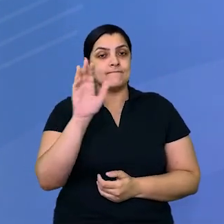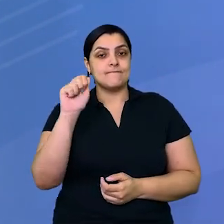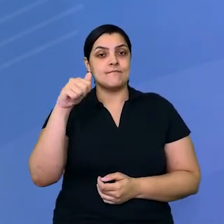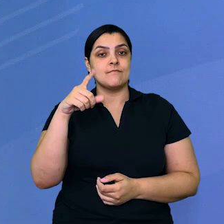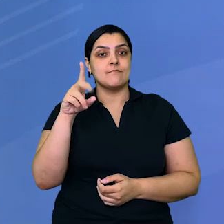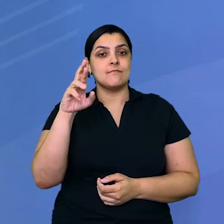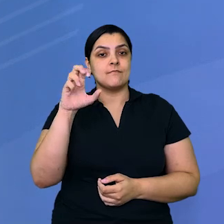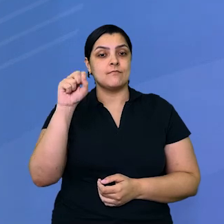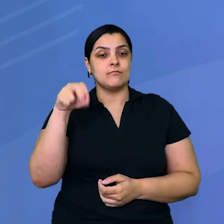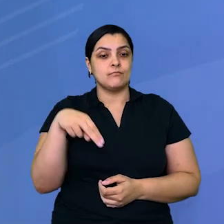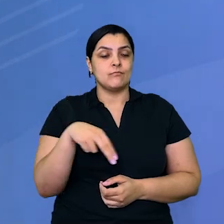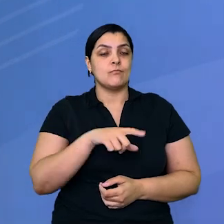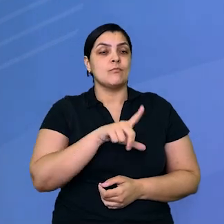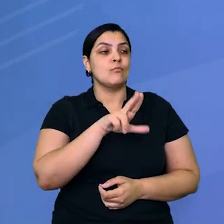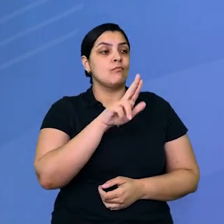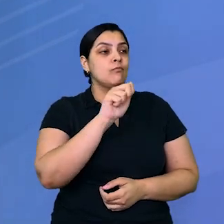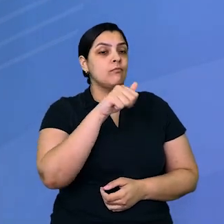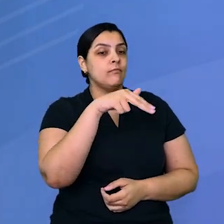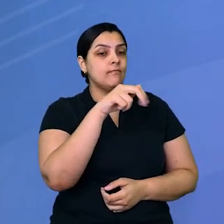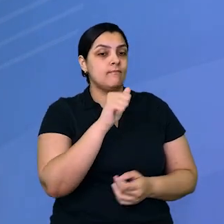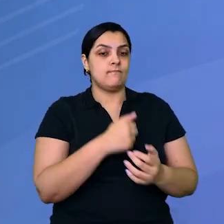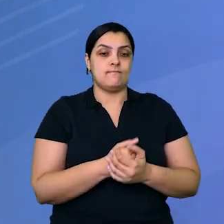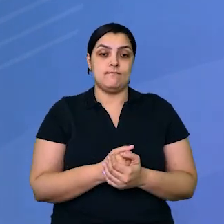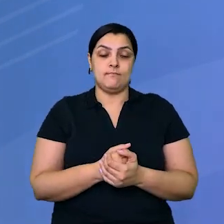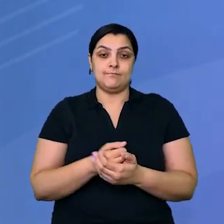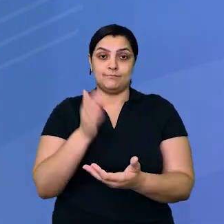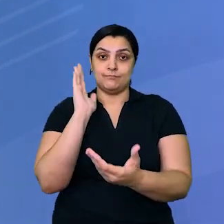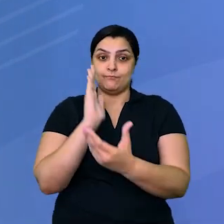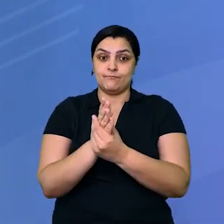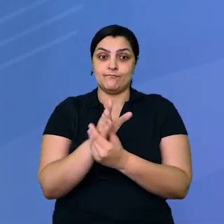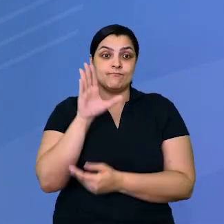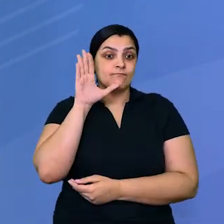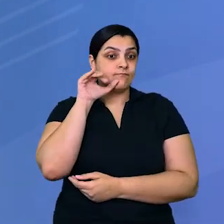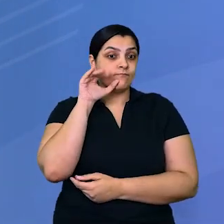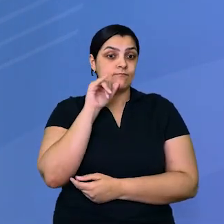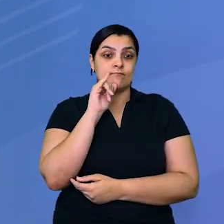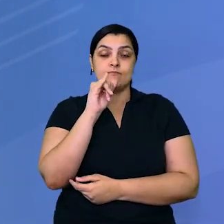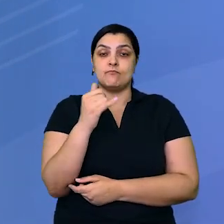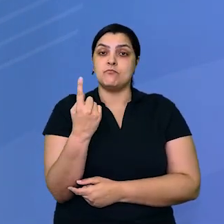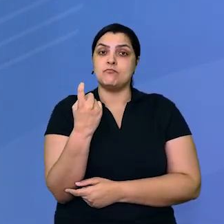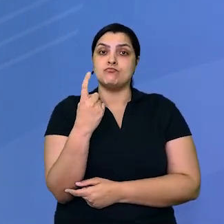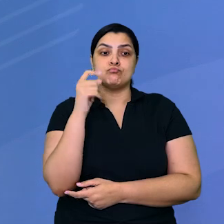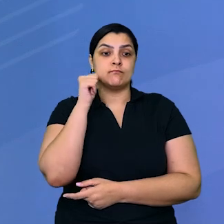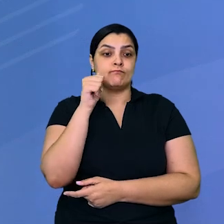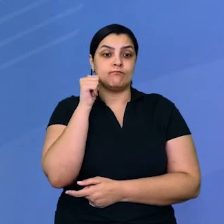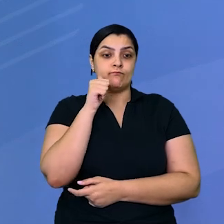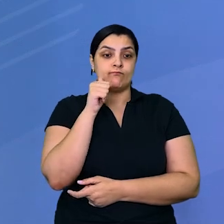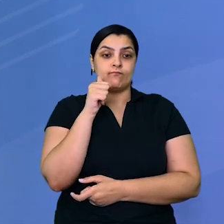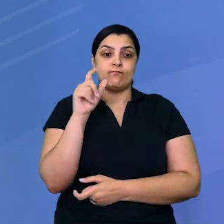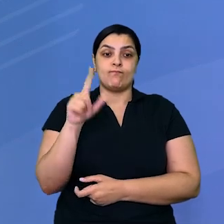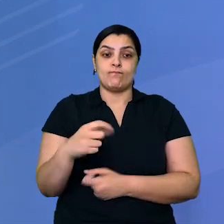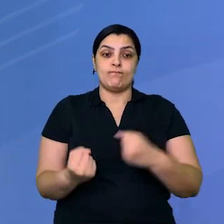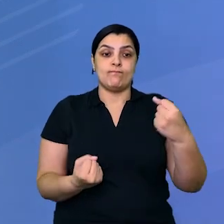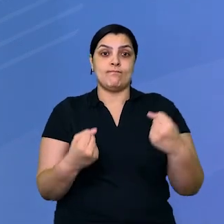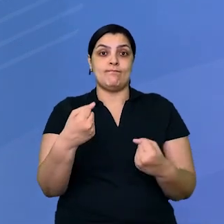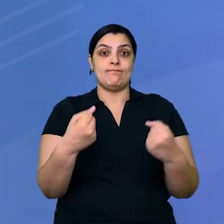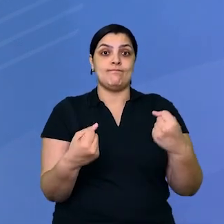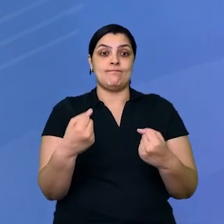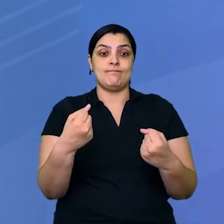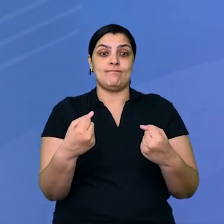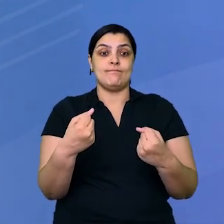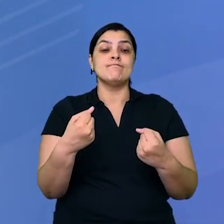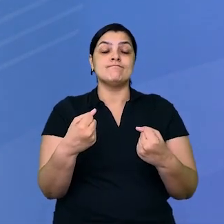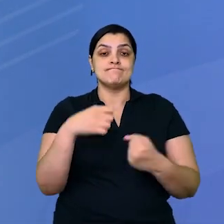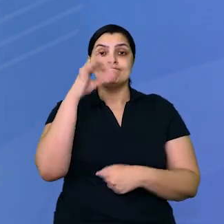Oi, Anderson. Olá, Luana. Na ação trabalhista, a empregada contou que era a única mulher a exercer a função de motorista